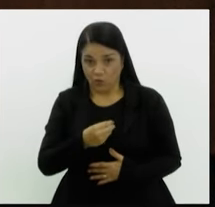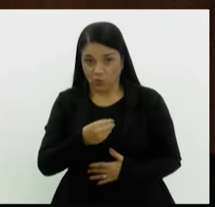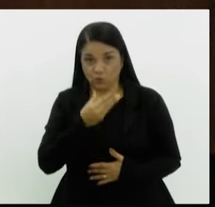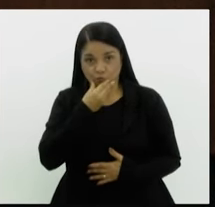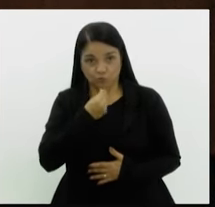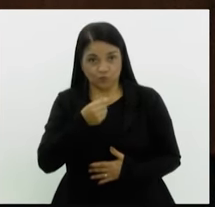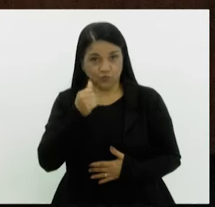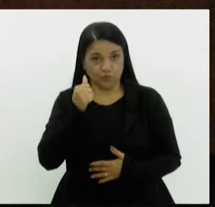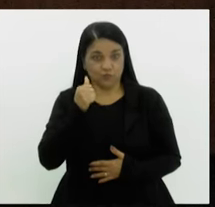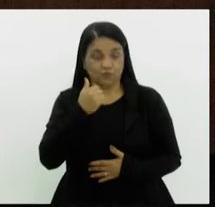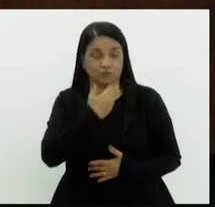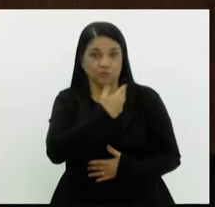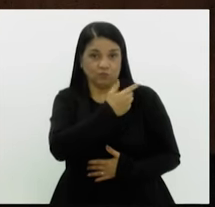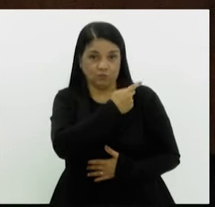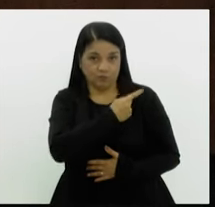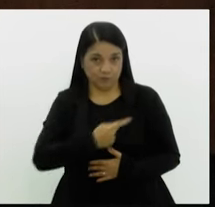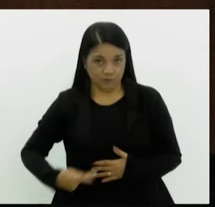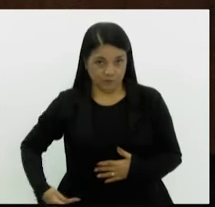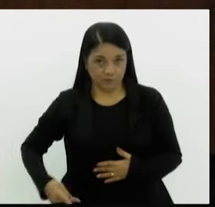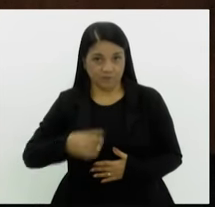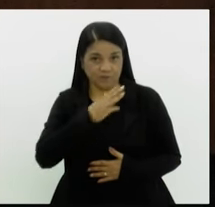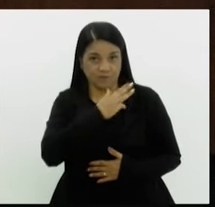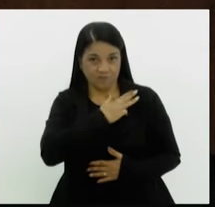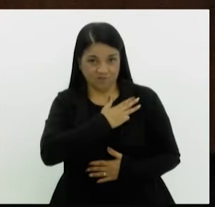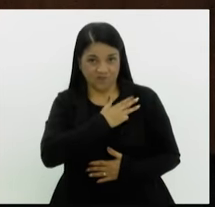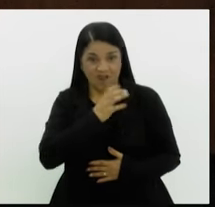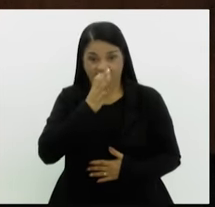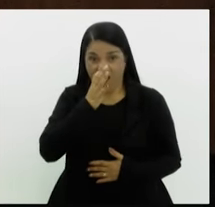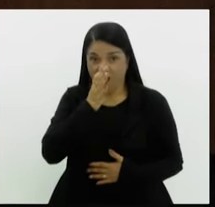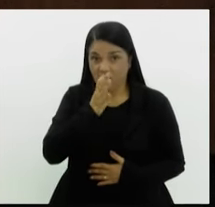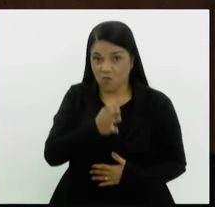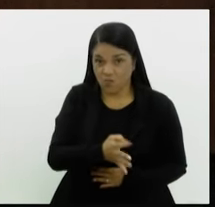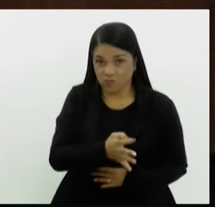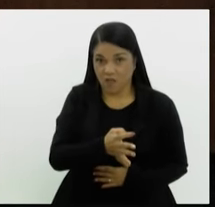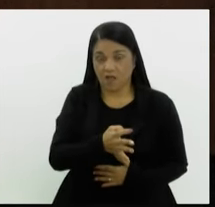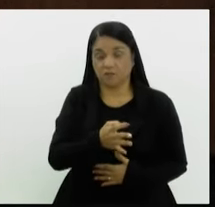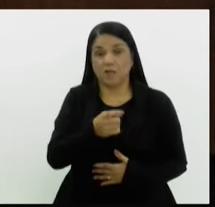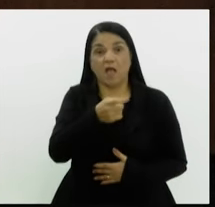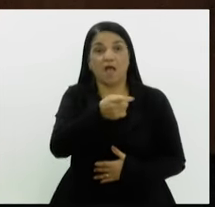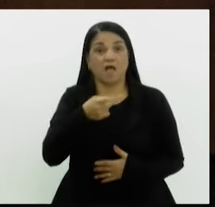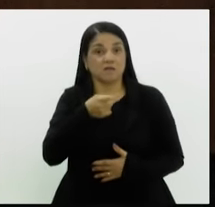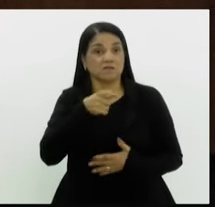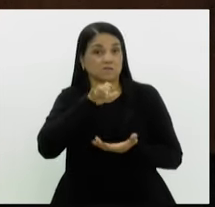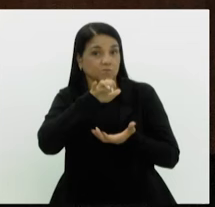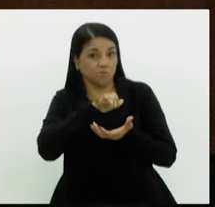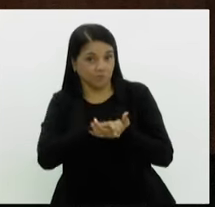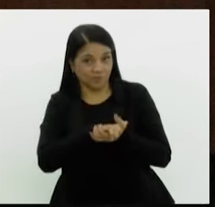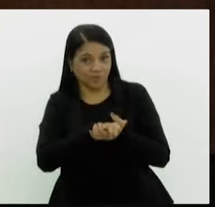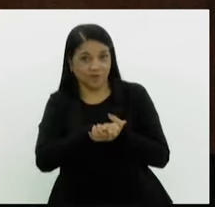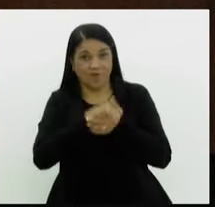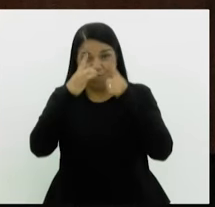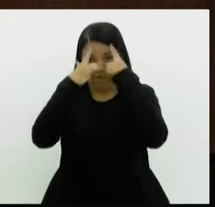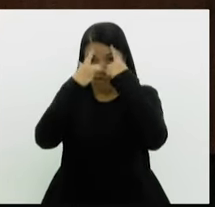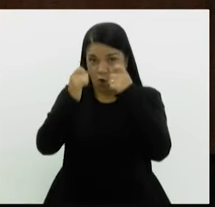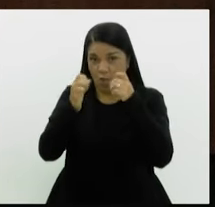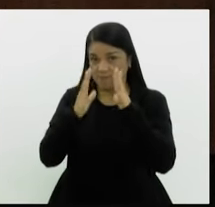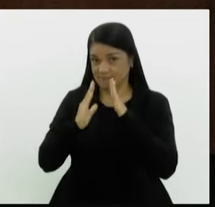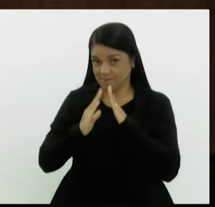Lula ser acusado pela agora ex-esposa Natália. De violência